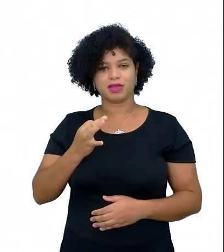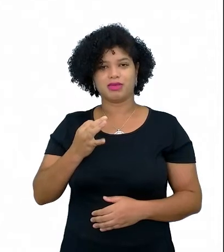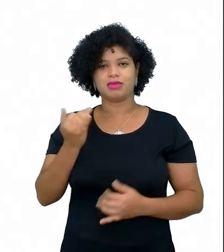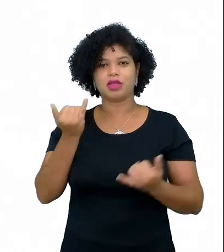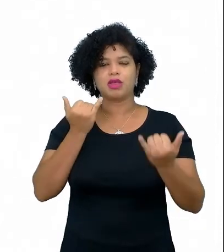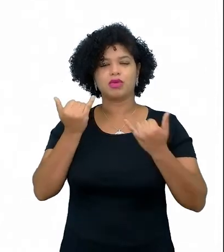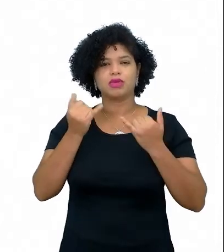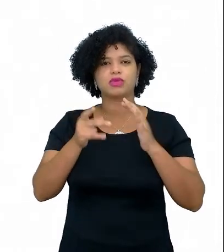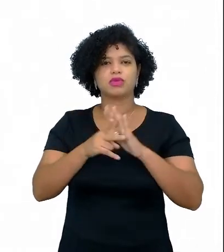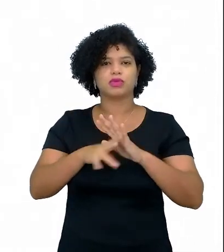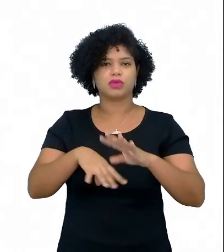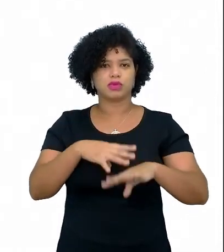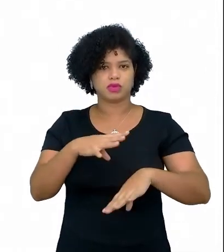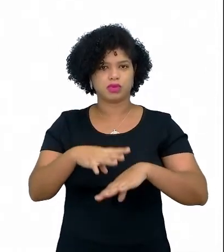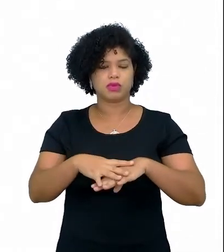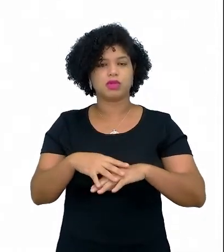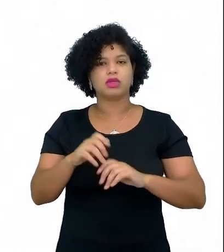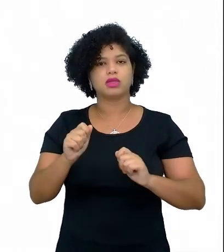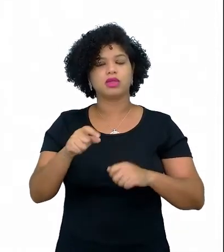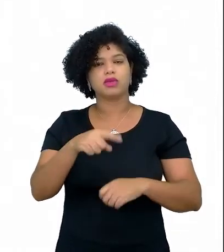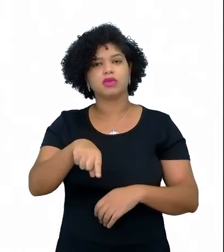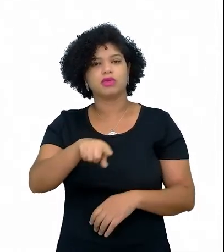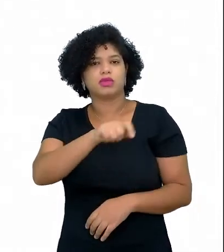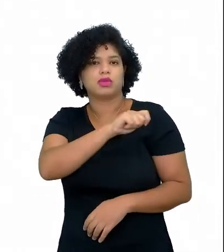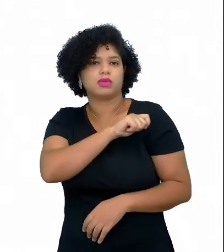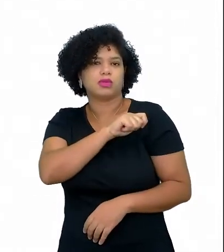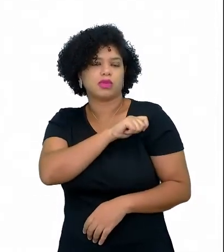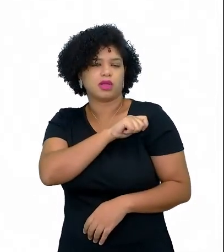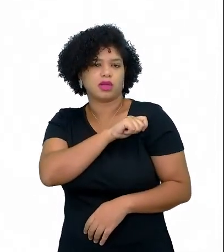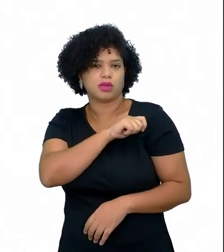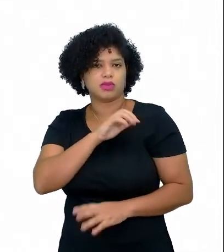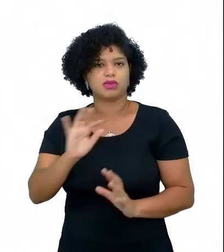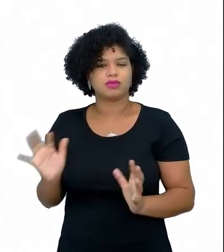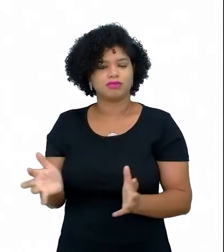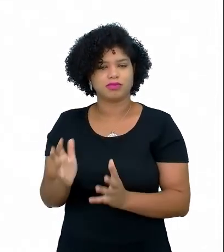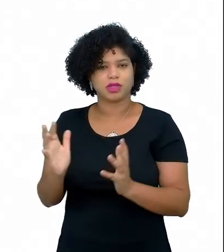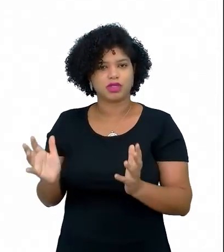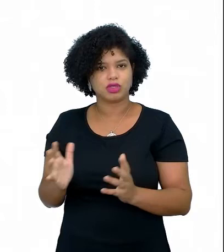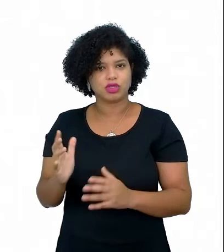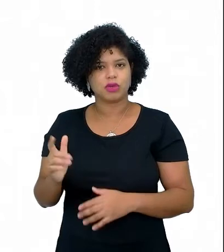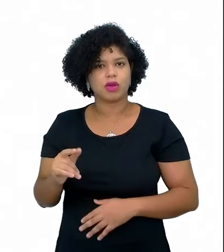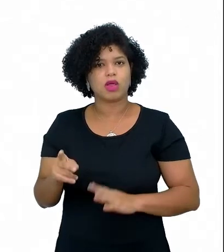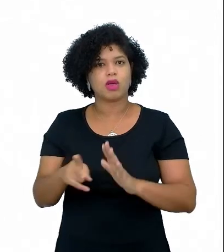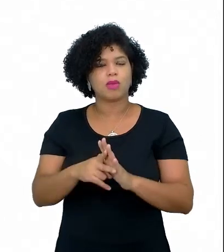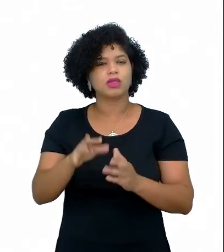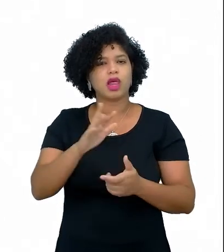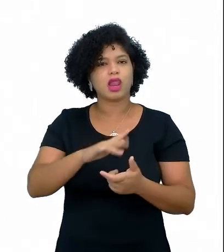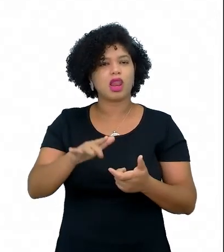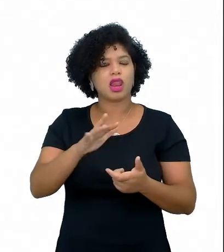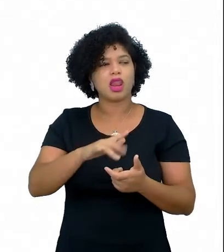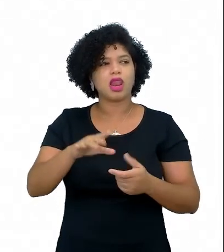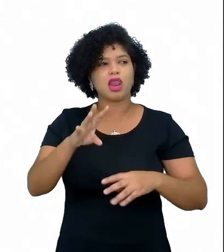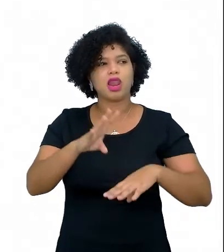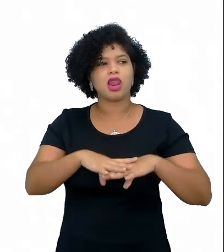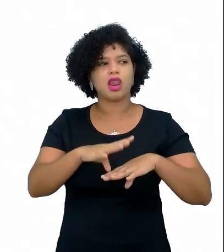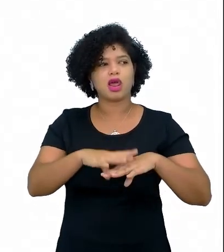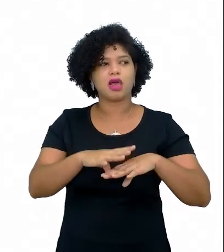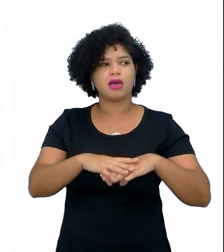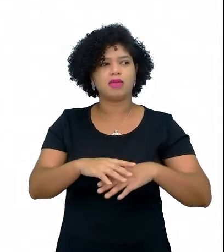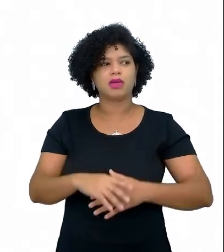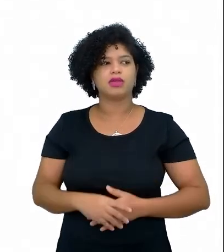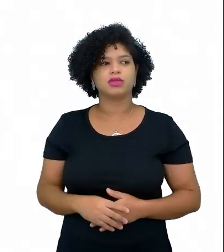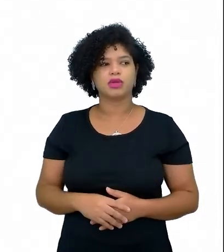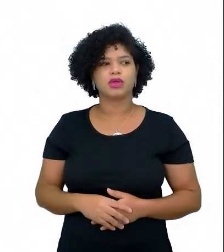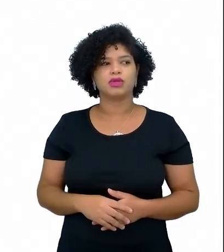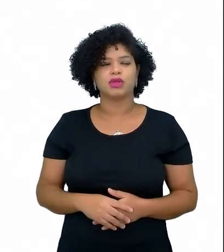conhecimentos. Então, vale a pena, professor, a gente formar esse aluno letrado matematicamente. E aí, a gente especificar isso, né, habilidades